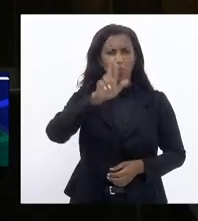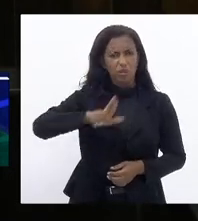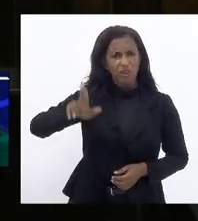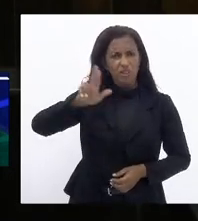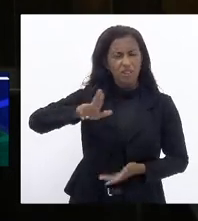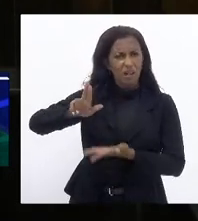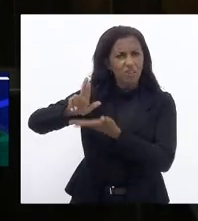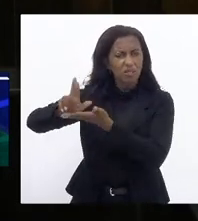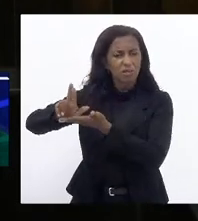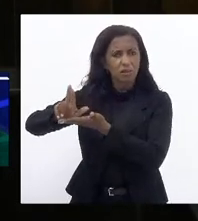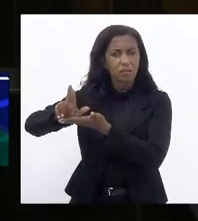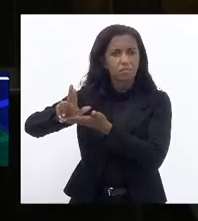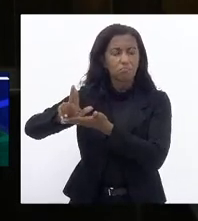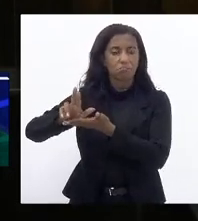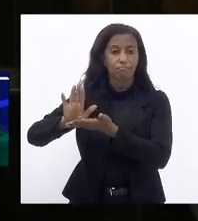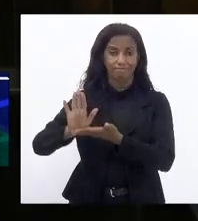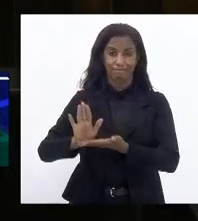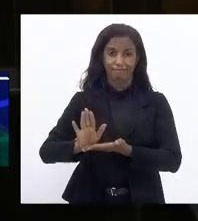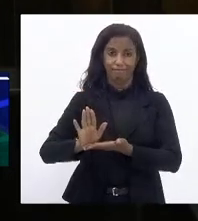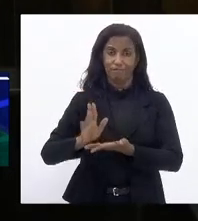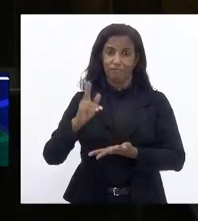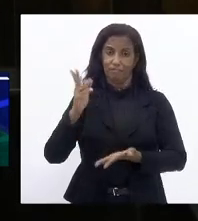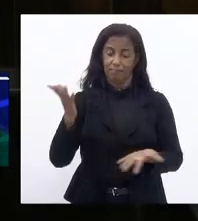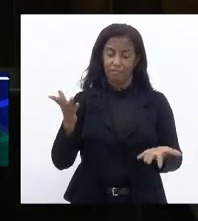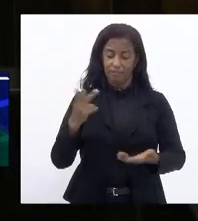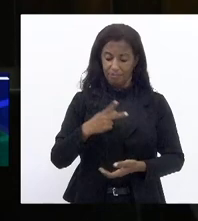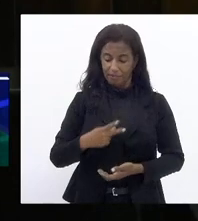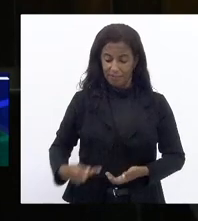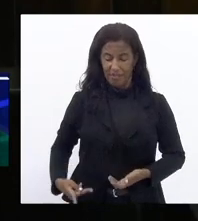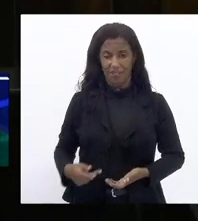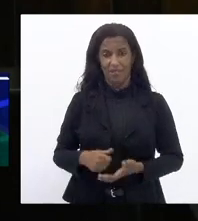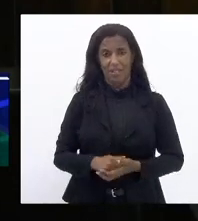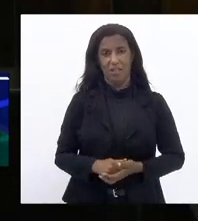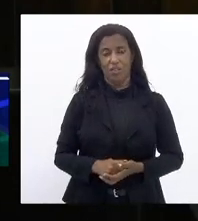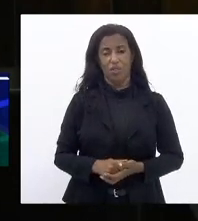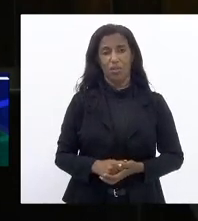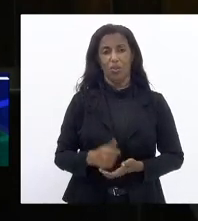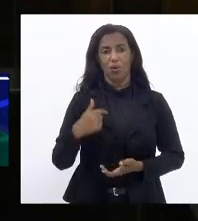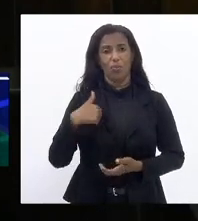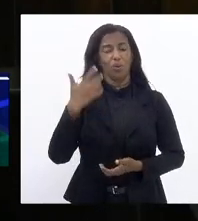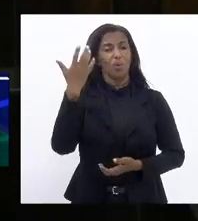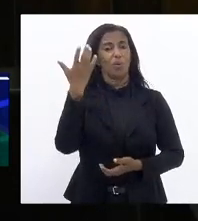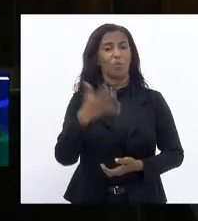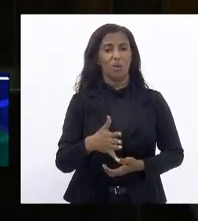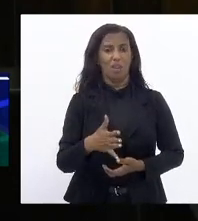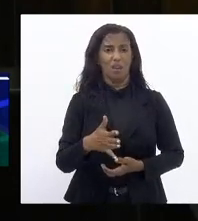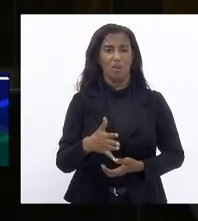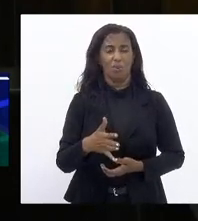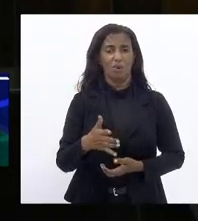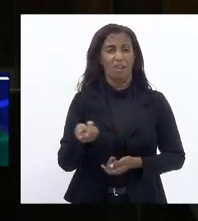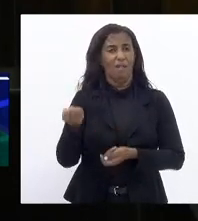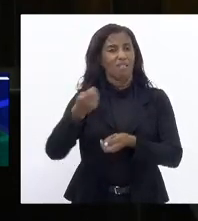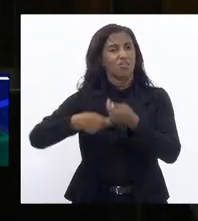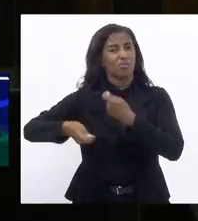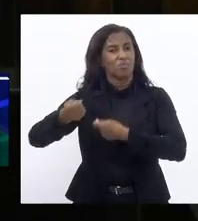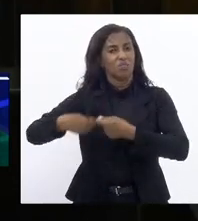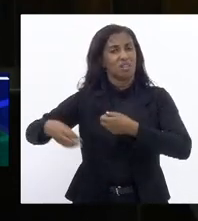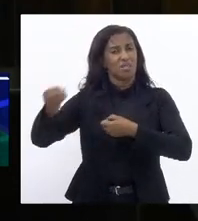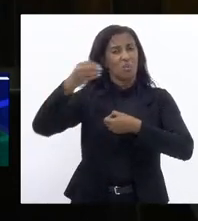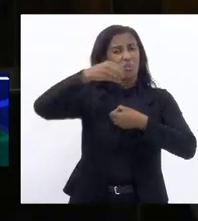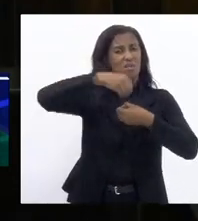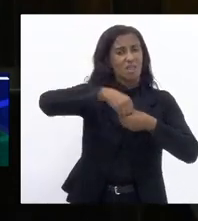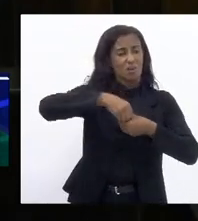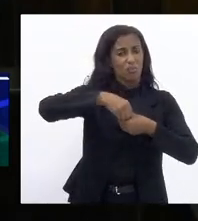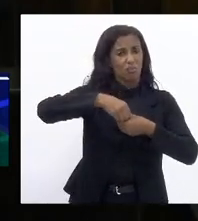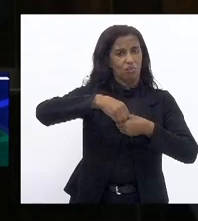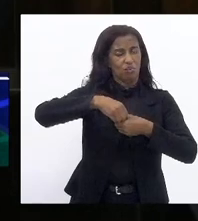Presidente, na verdade, o que eu quero extinguir é aquela má administração que existe ali dentro. Não tenho